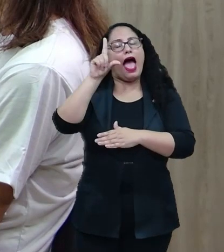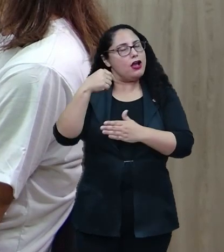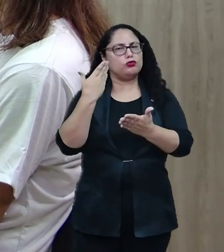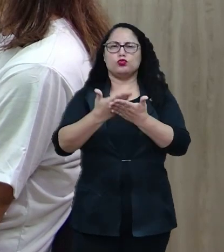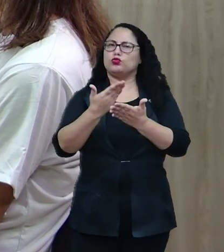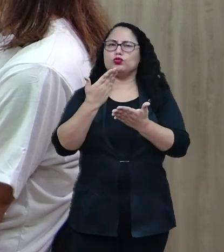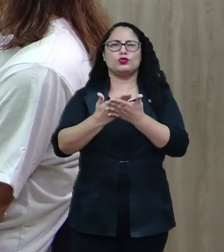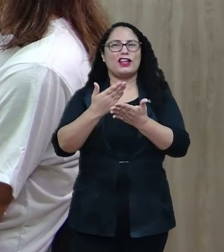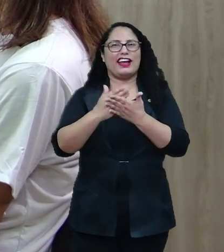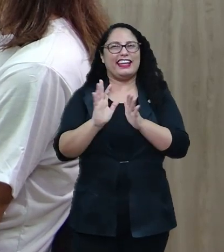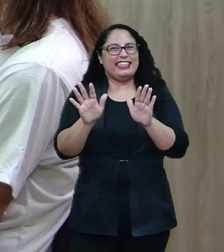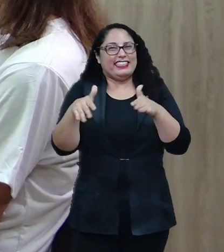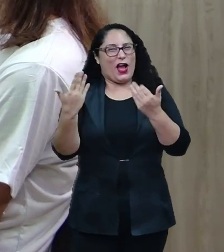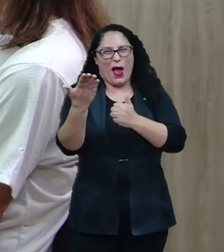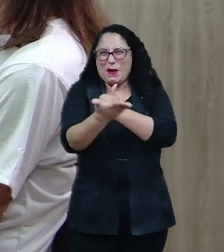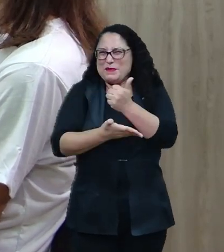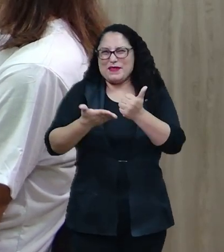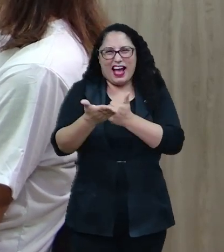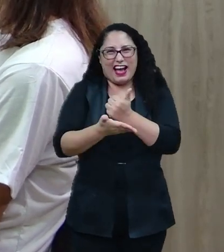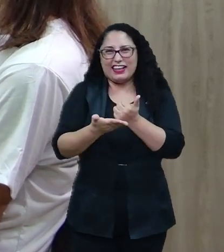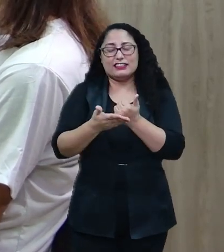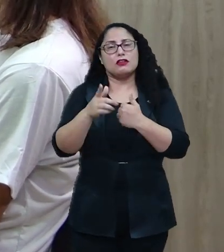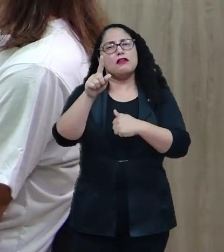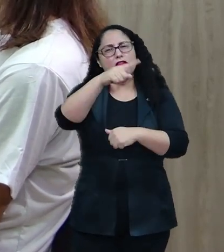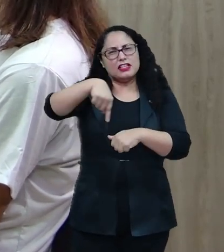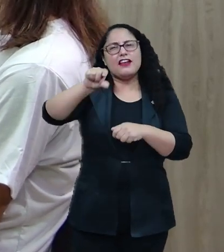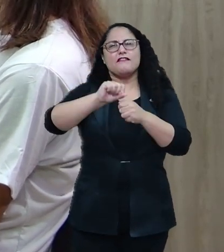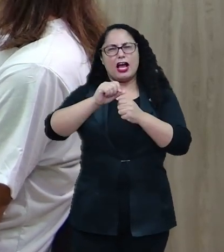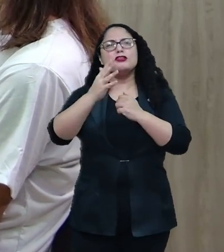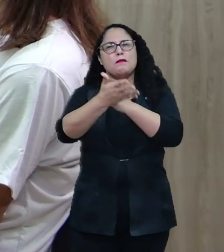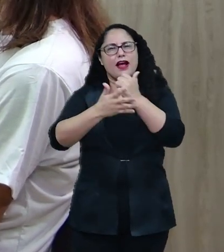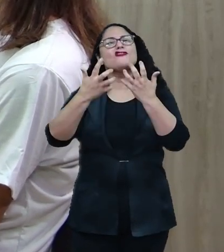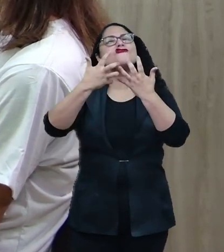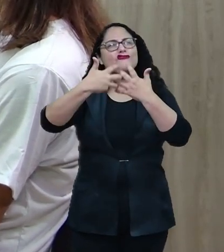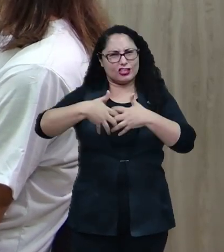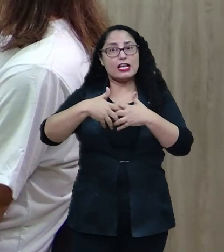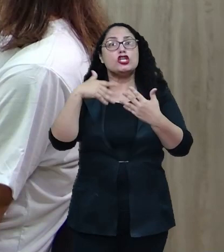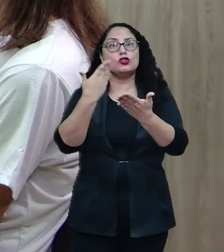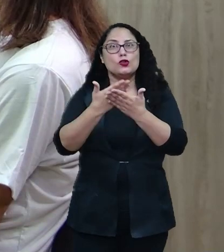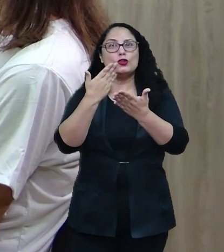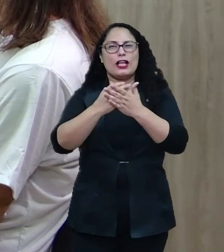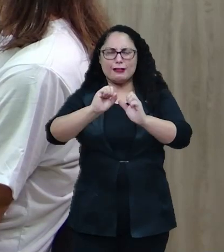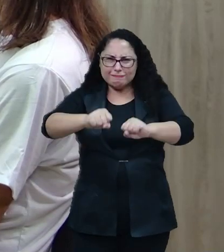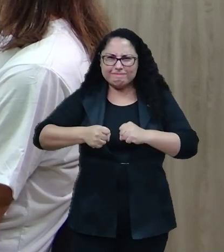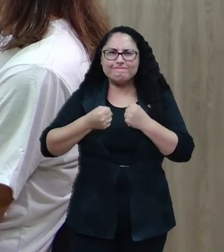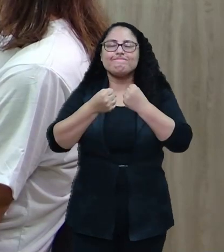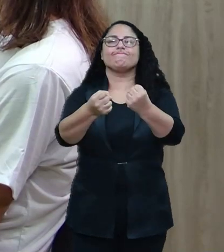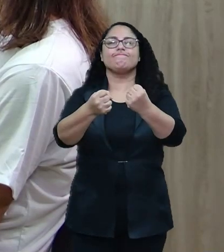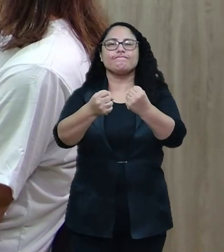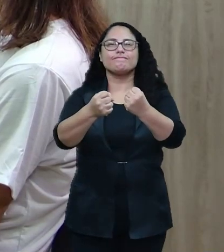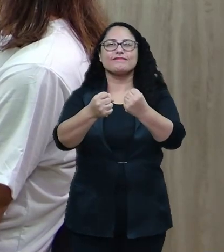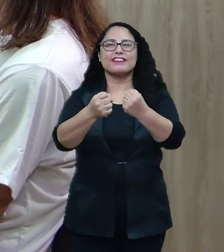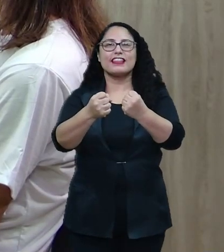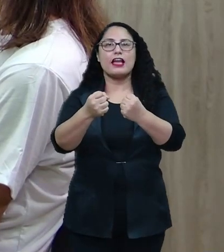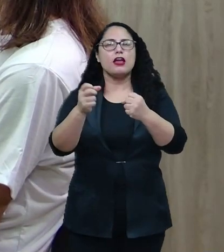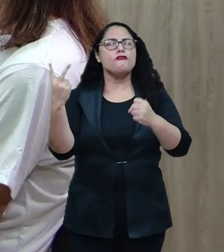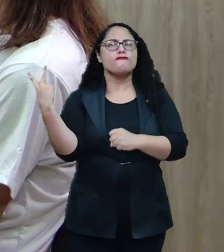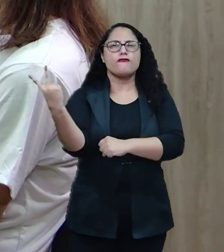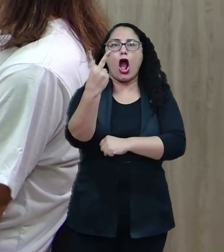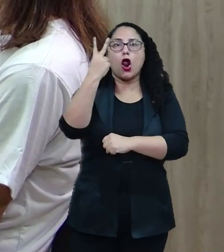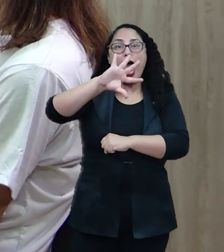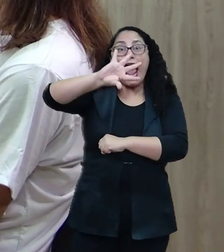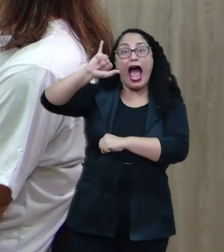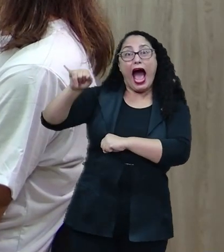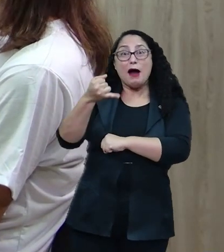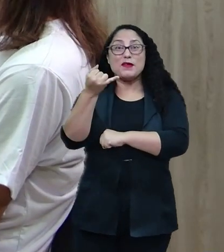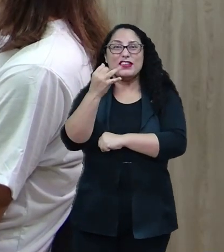estudar. Então, é o básico, assim, faz o básico que funciona. Tem que estudar e tem que se dedicar. E, assim, valorizar e